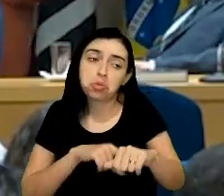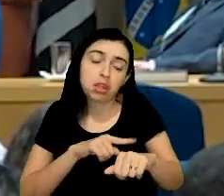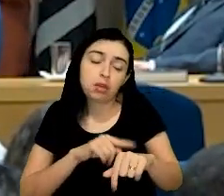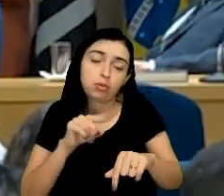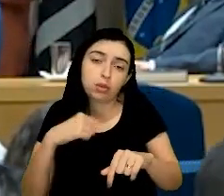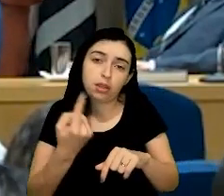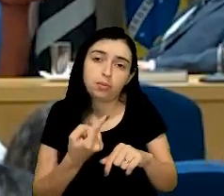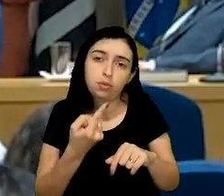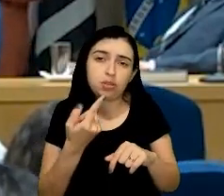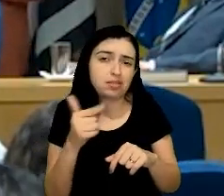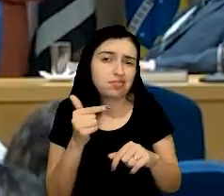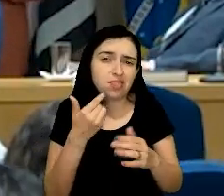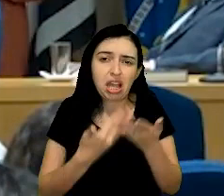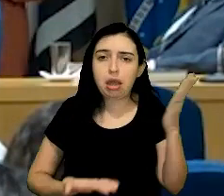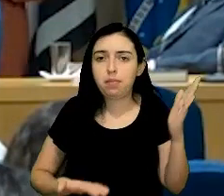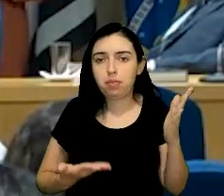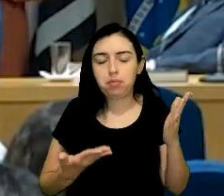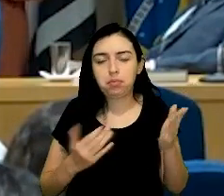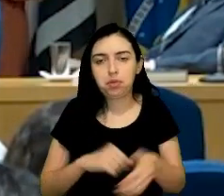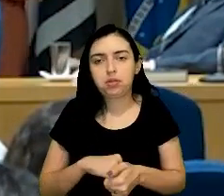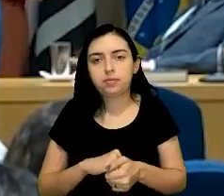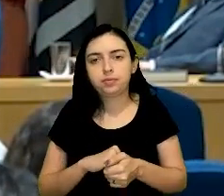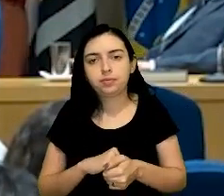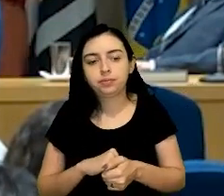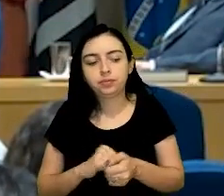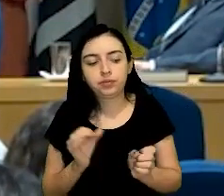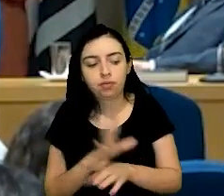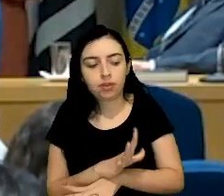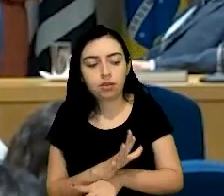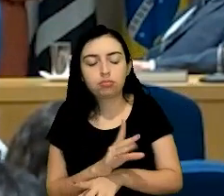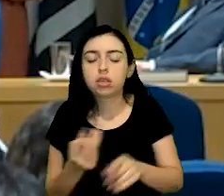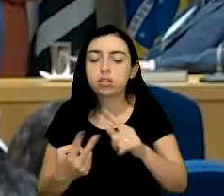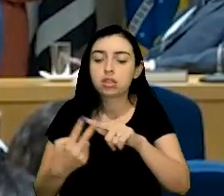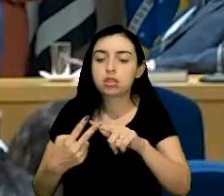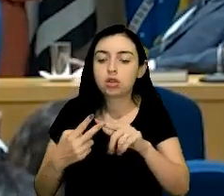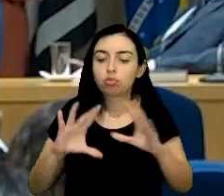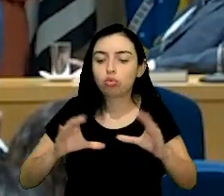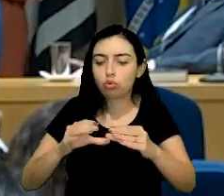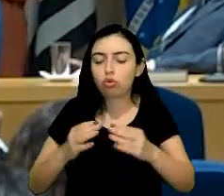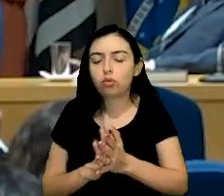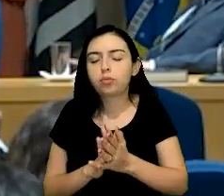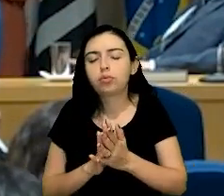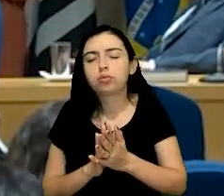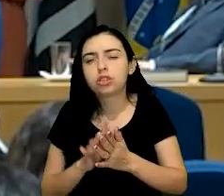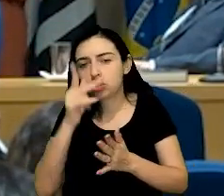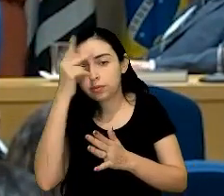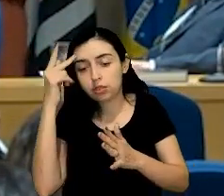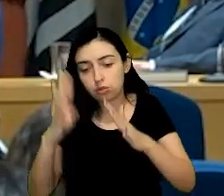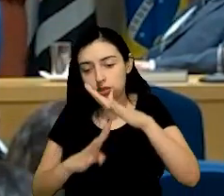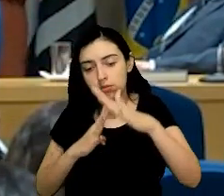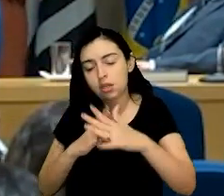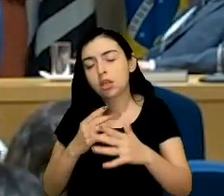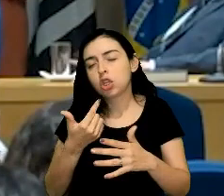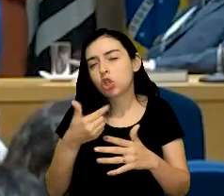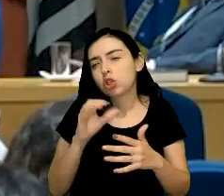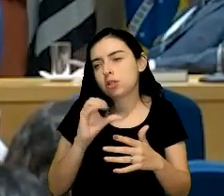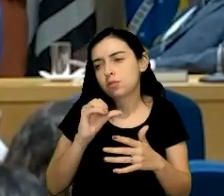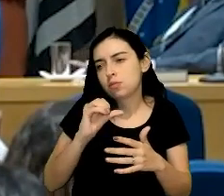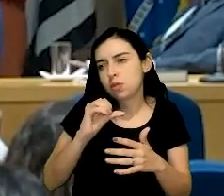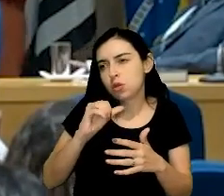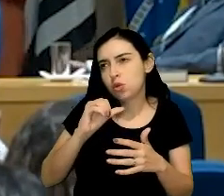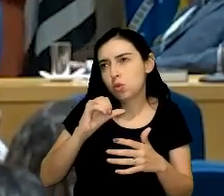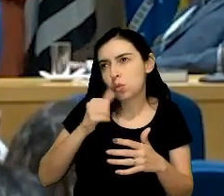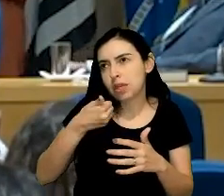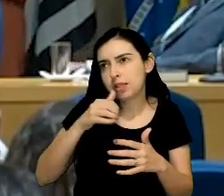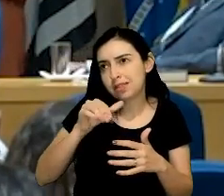mais. E nessa segunda leva dos venezuelanos para o Brasil, de 2017, um pedaço de 2018, são profissionais liberais. Então,